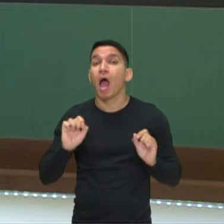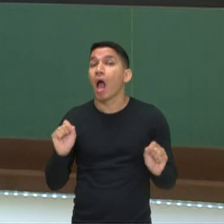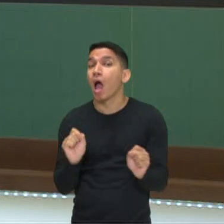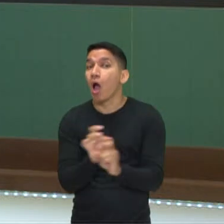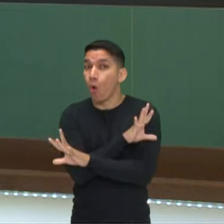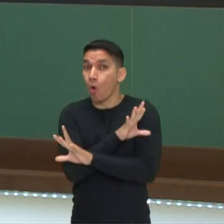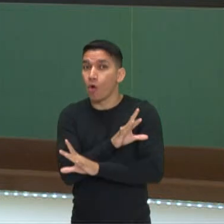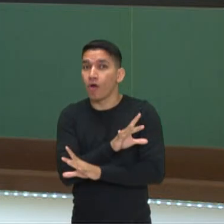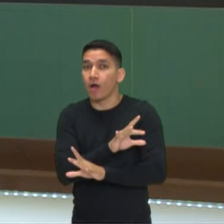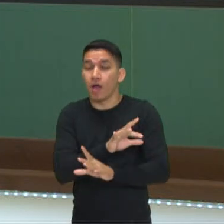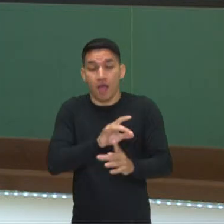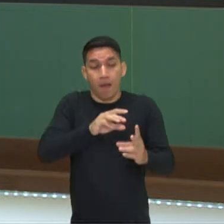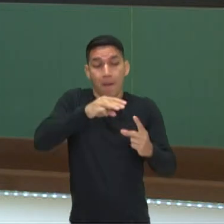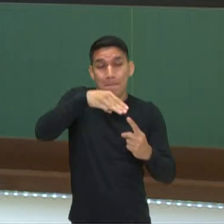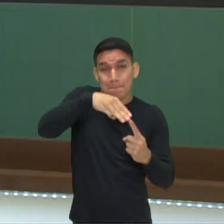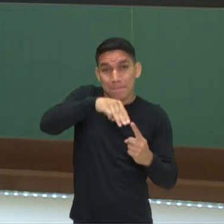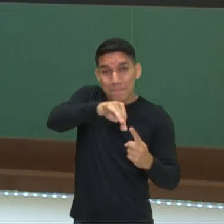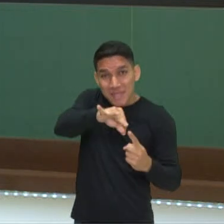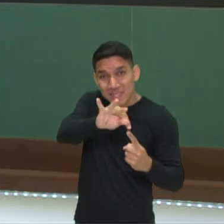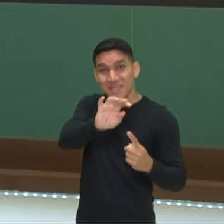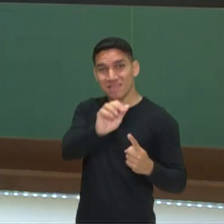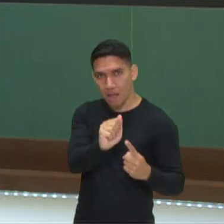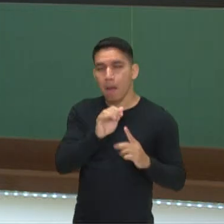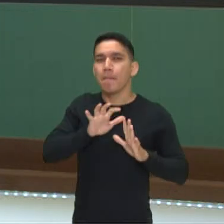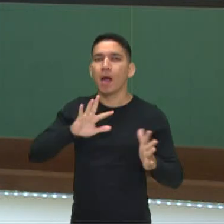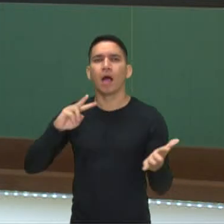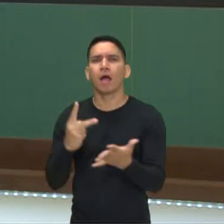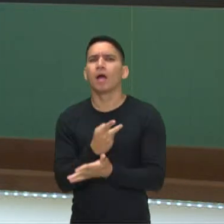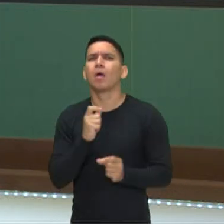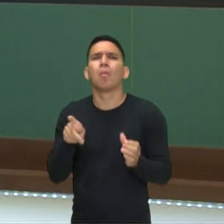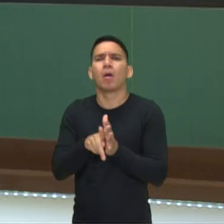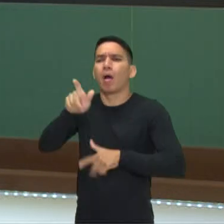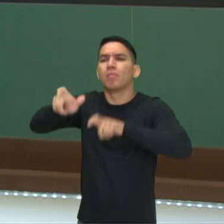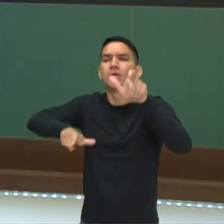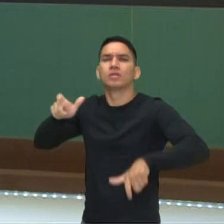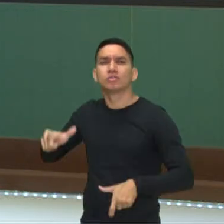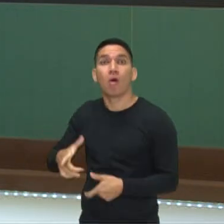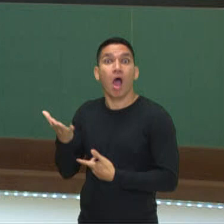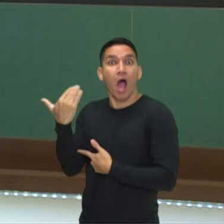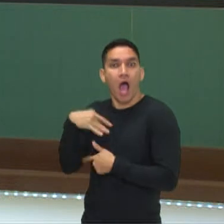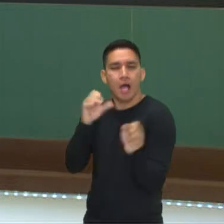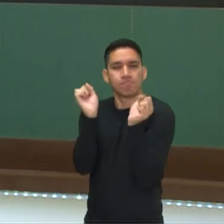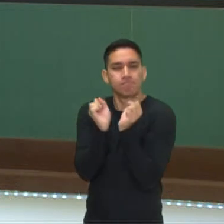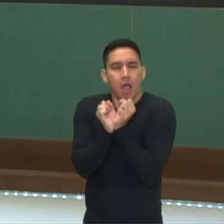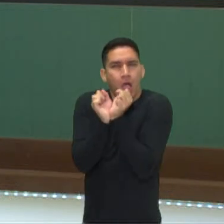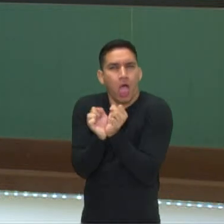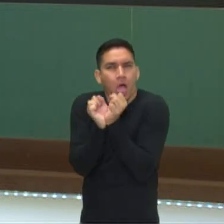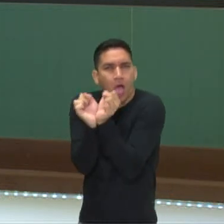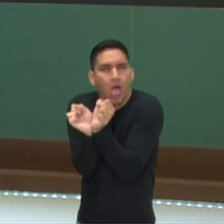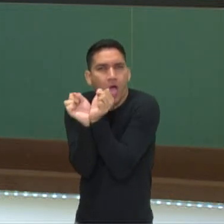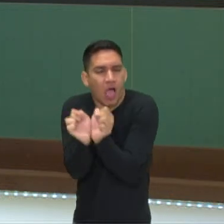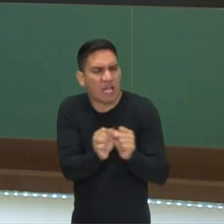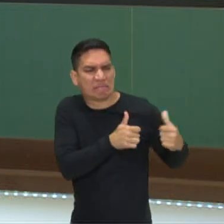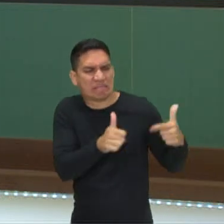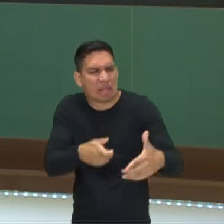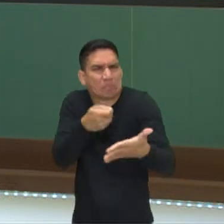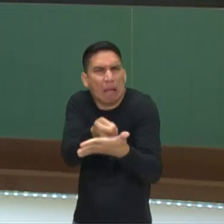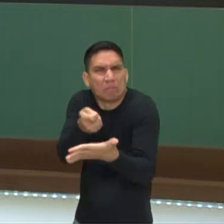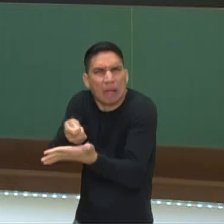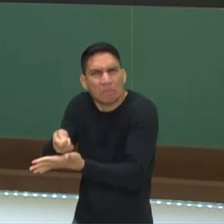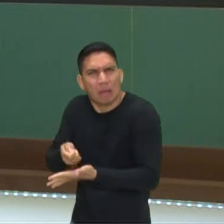da mita, porém, o que acontece é que essas pessoas que antes estavam em situação de escravidão, em situação de um trabalho